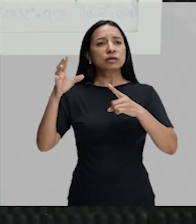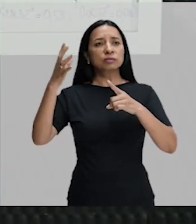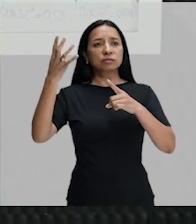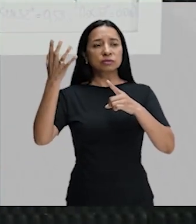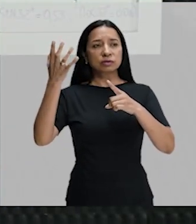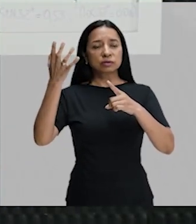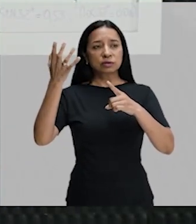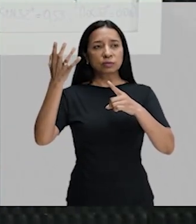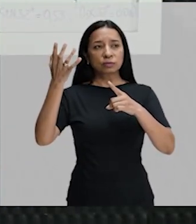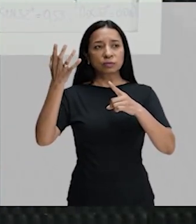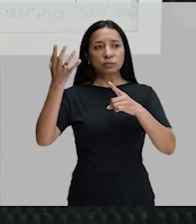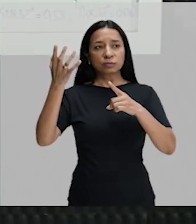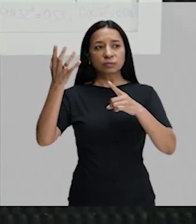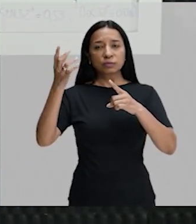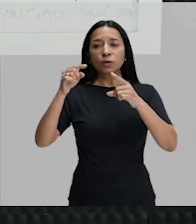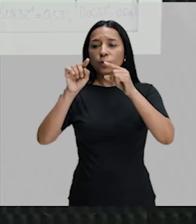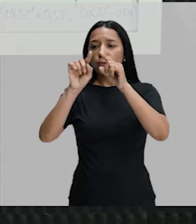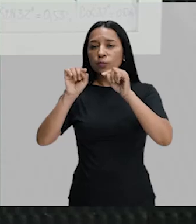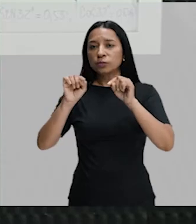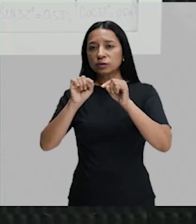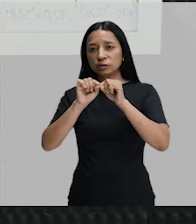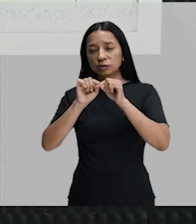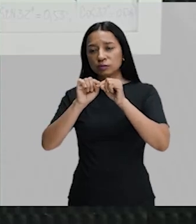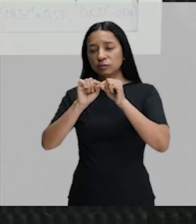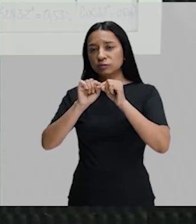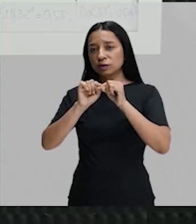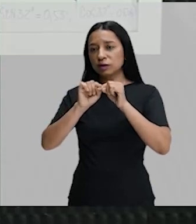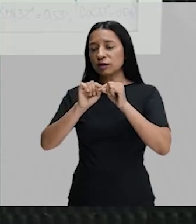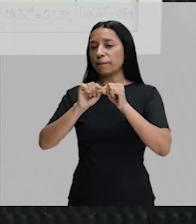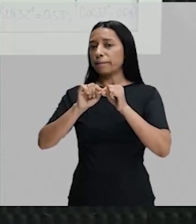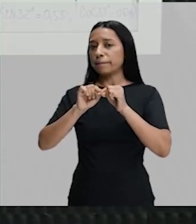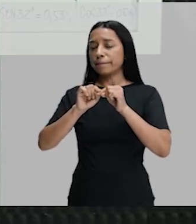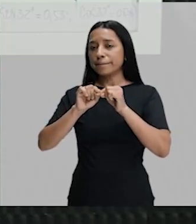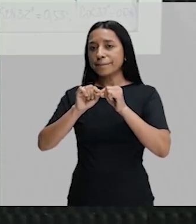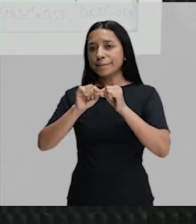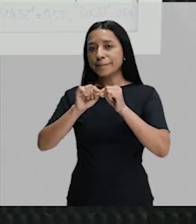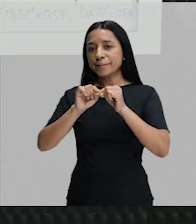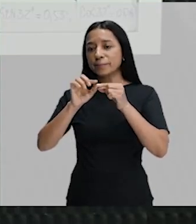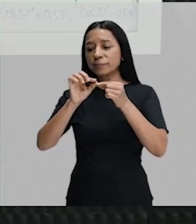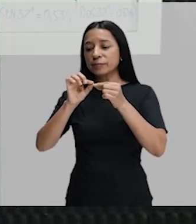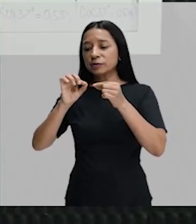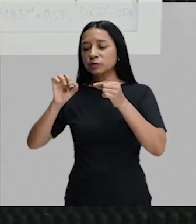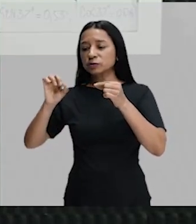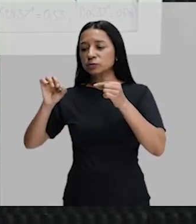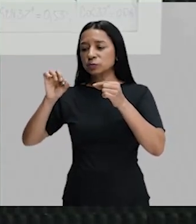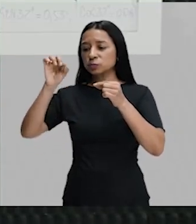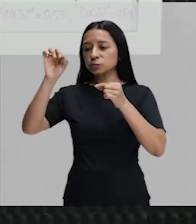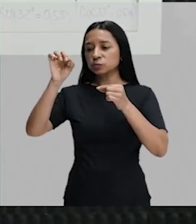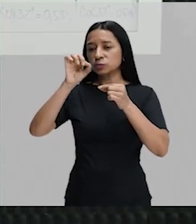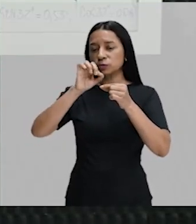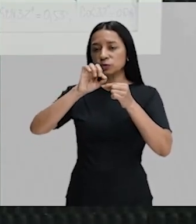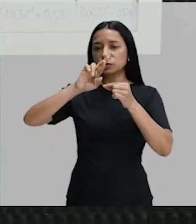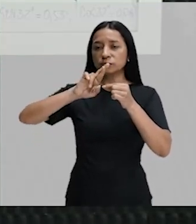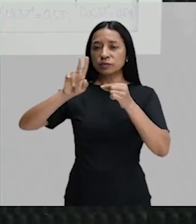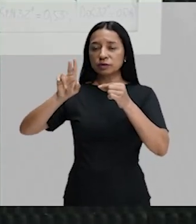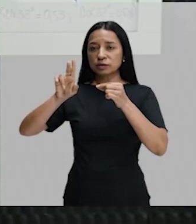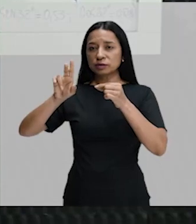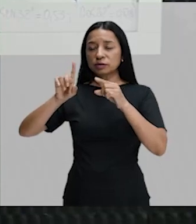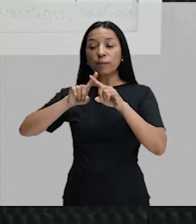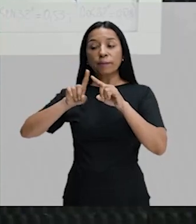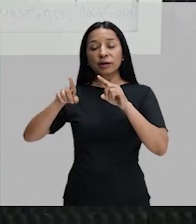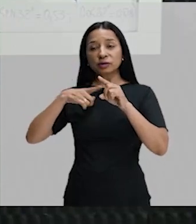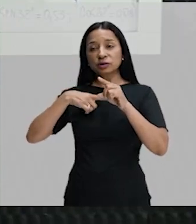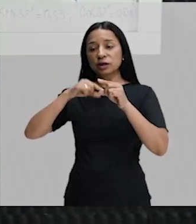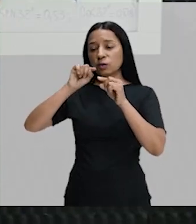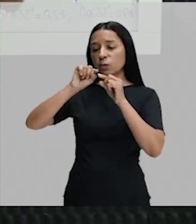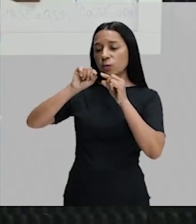esses triângulos tenham as medidas diferentes de lado, mas tendo o mesmo ângulo, quando